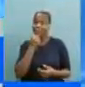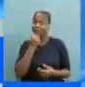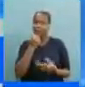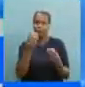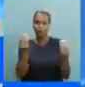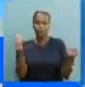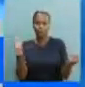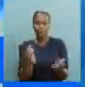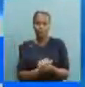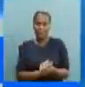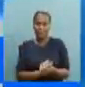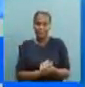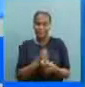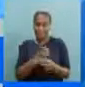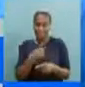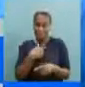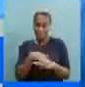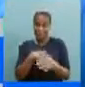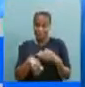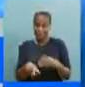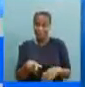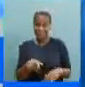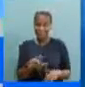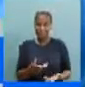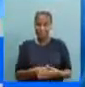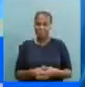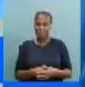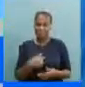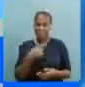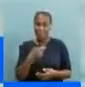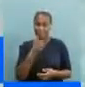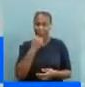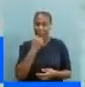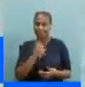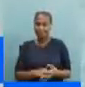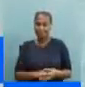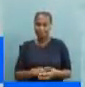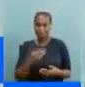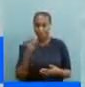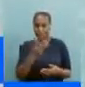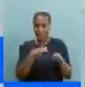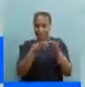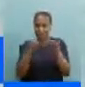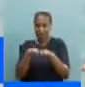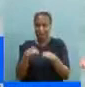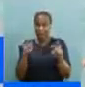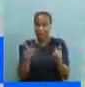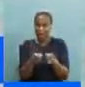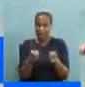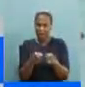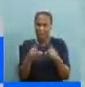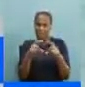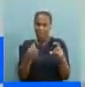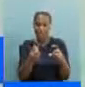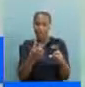Satisfeito porque me que fazer. Não é? Até ficou contente. Nas três categorias, os pequenos levam cheques